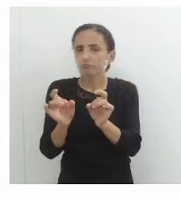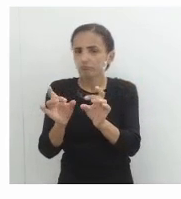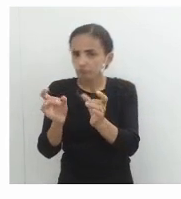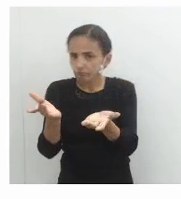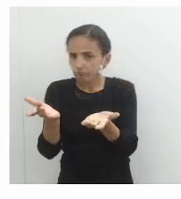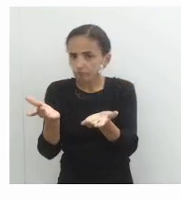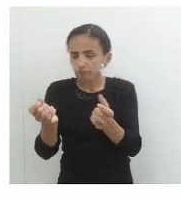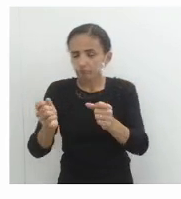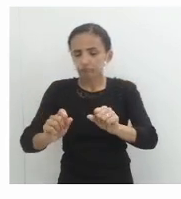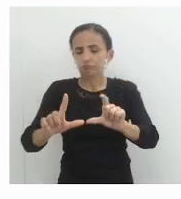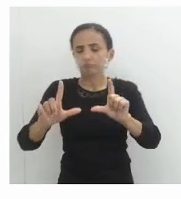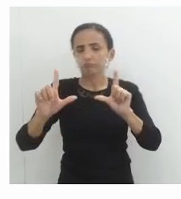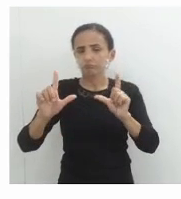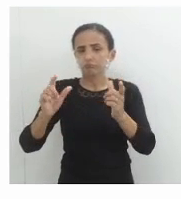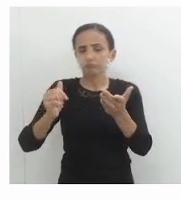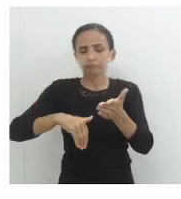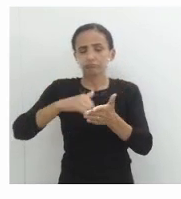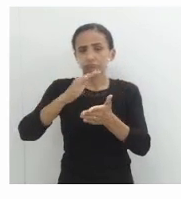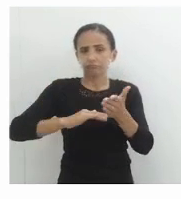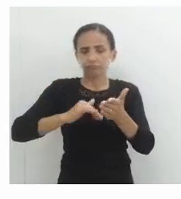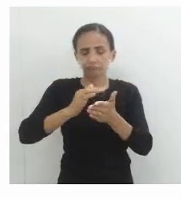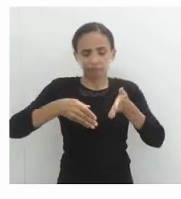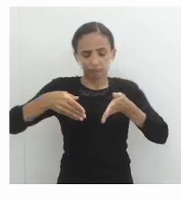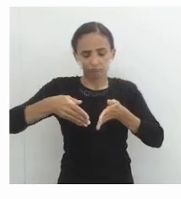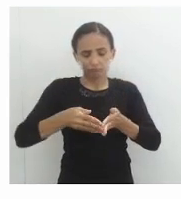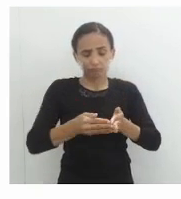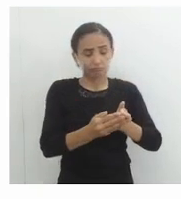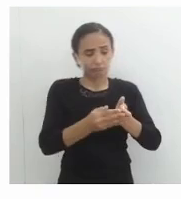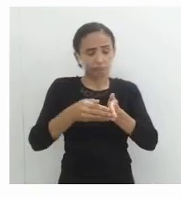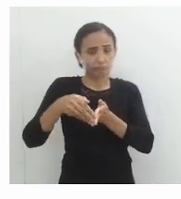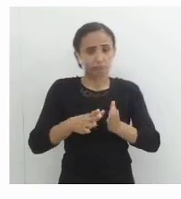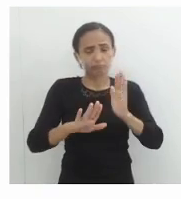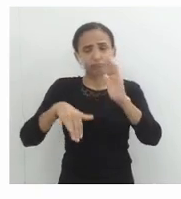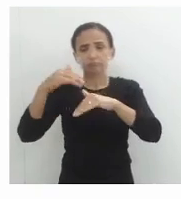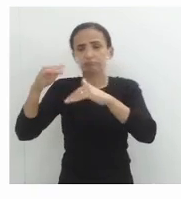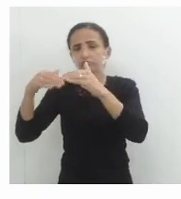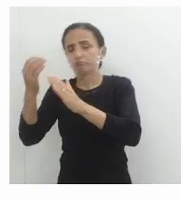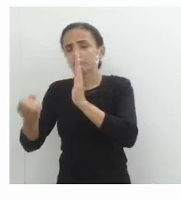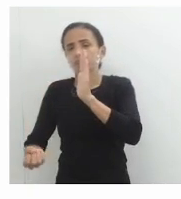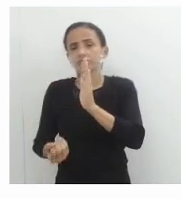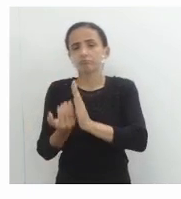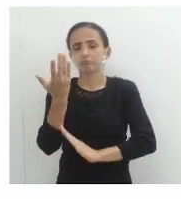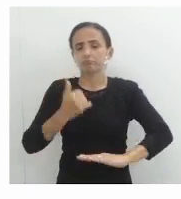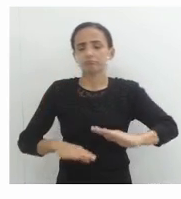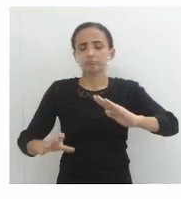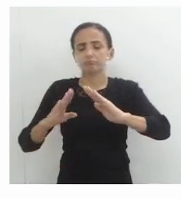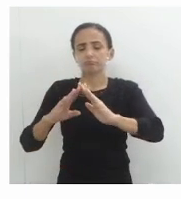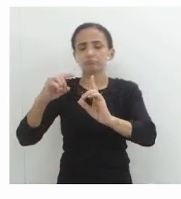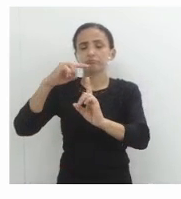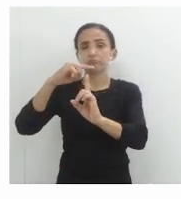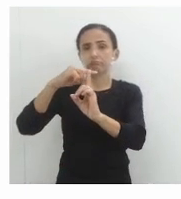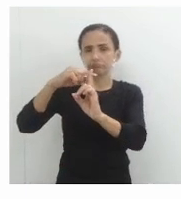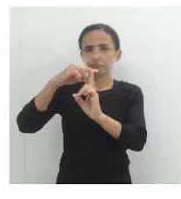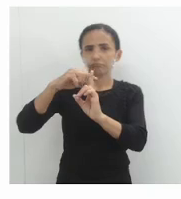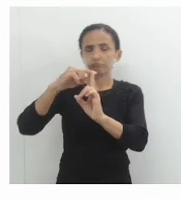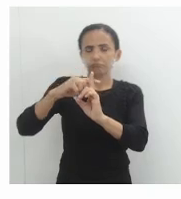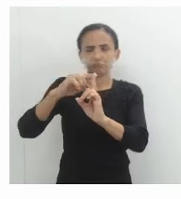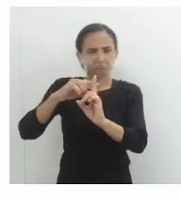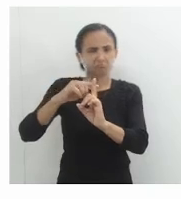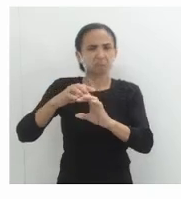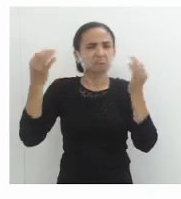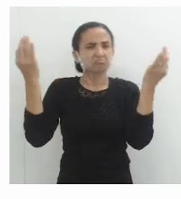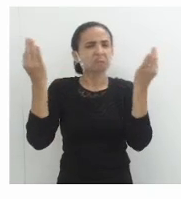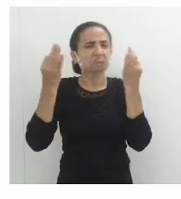o desenvolvimento também das navegações, na construção de palácios, igrejas, catedrais, capelas, e nelas